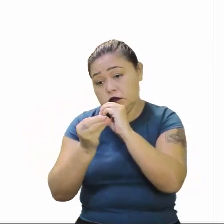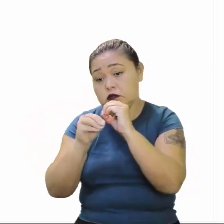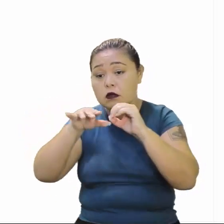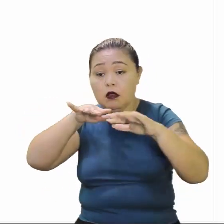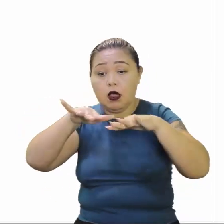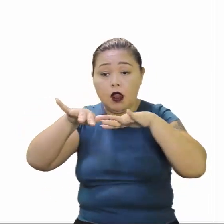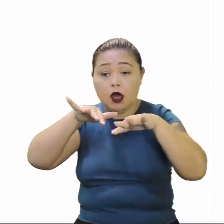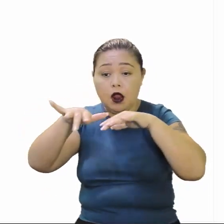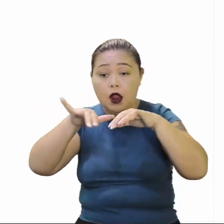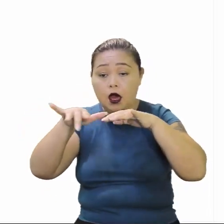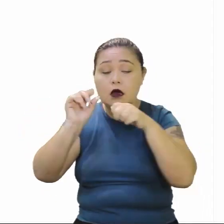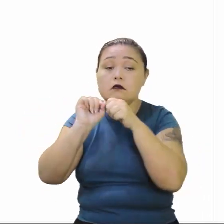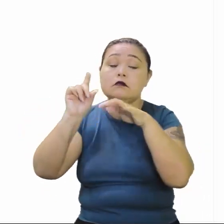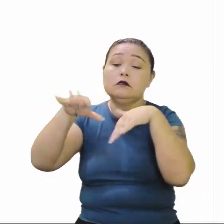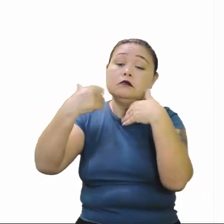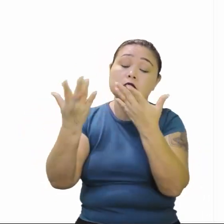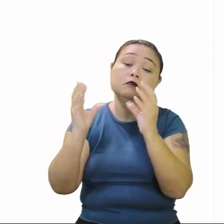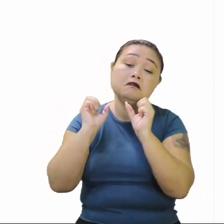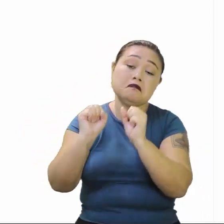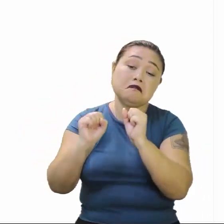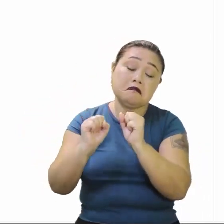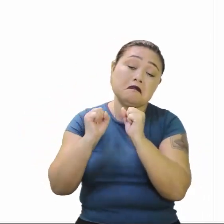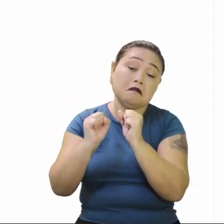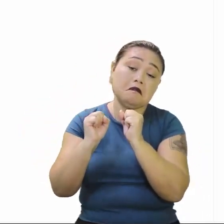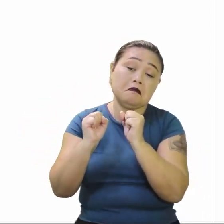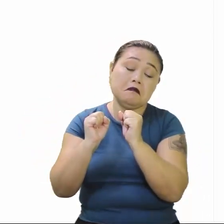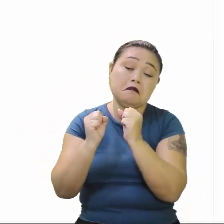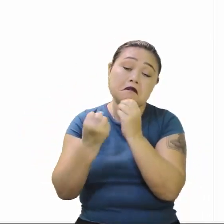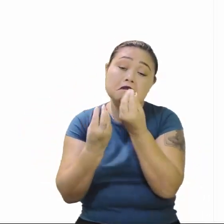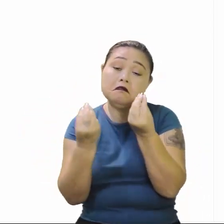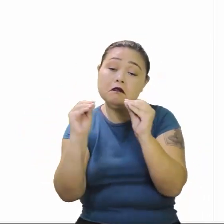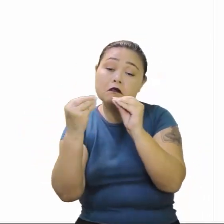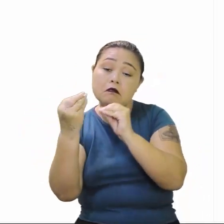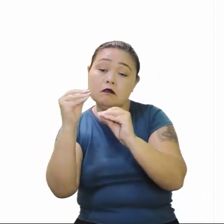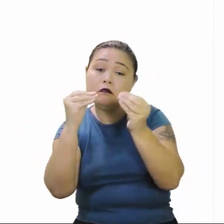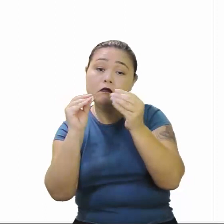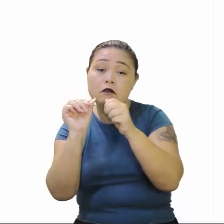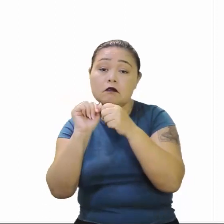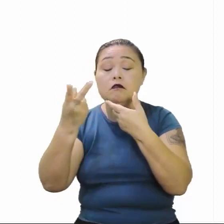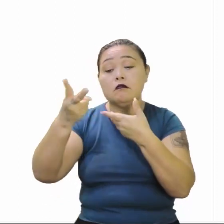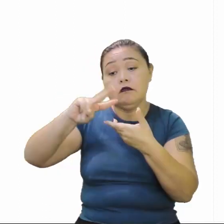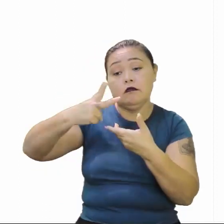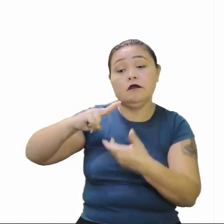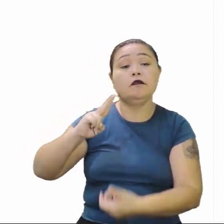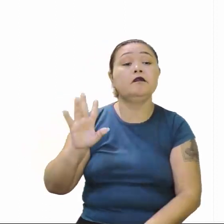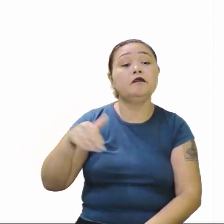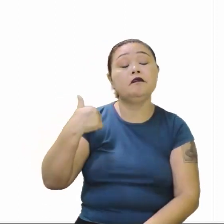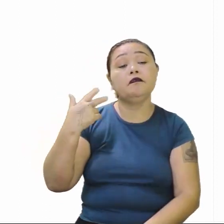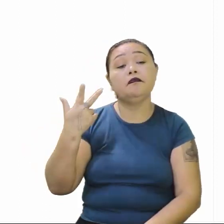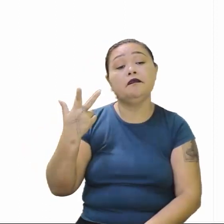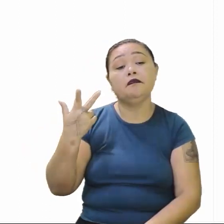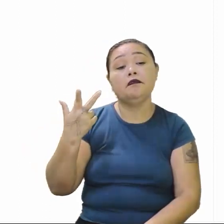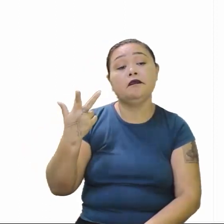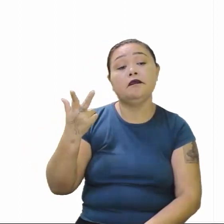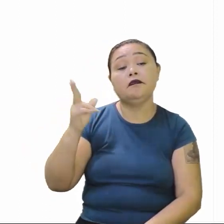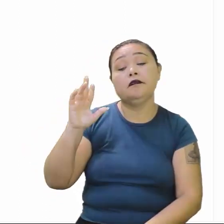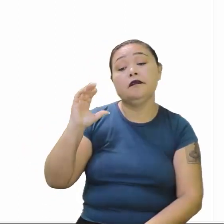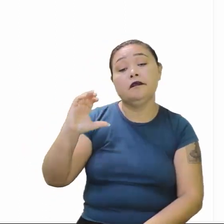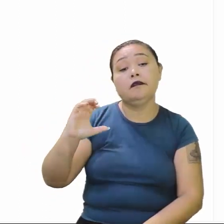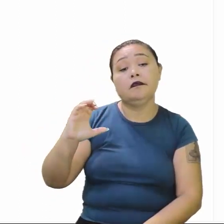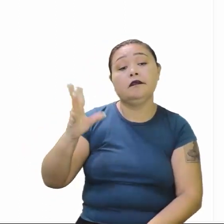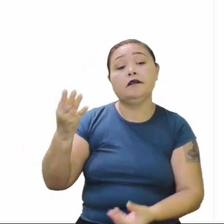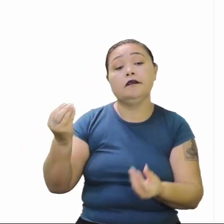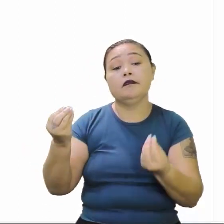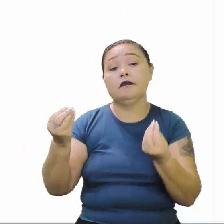movimento e elas podem gerar arranjo estrutural entre si. Letra C, as